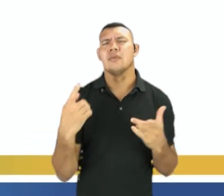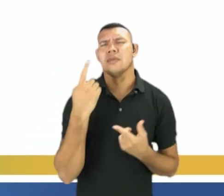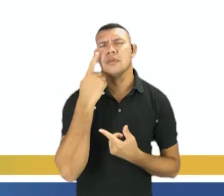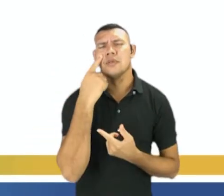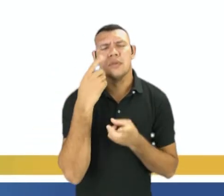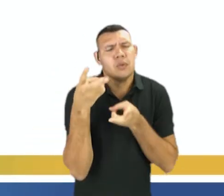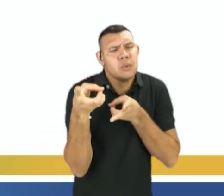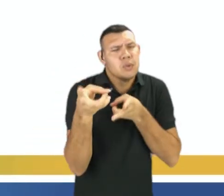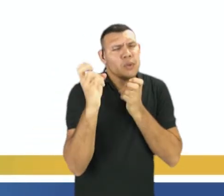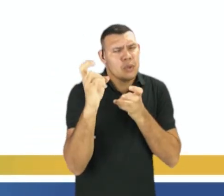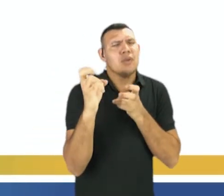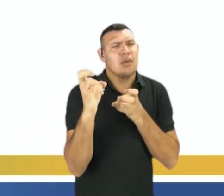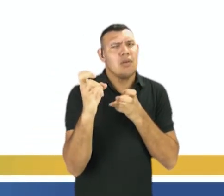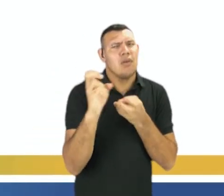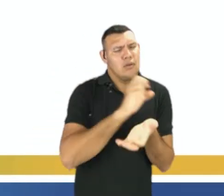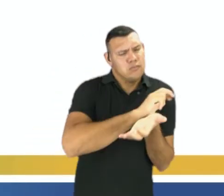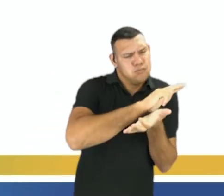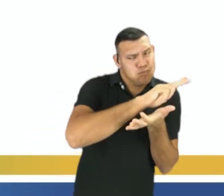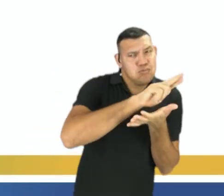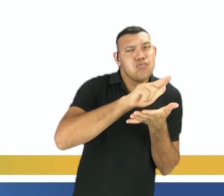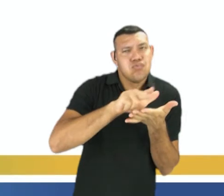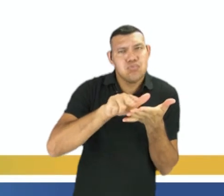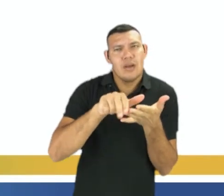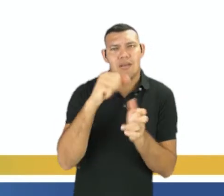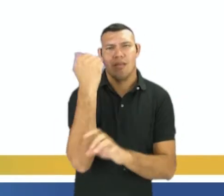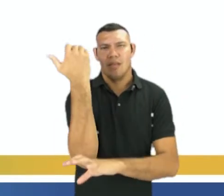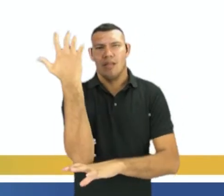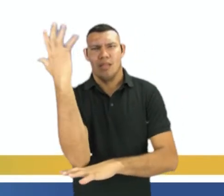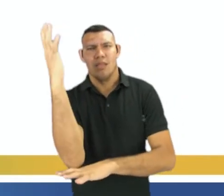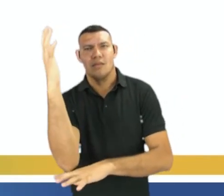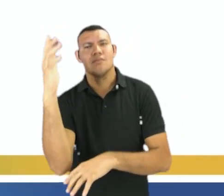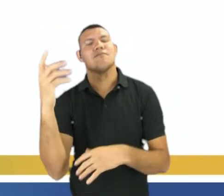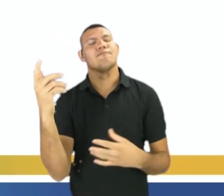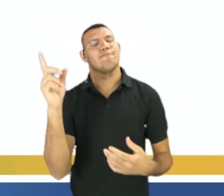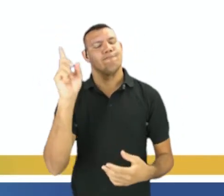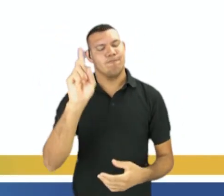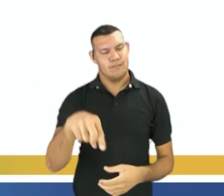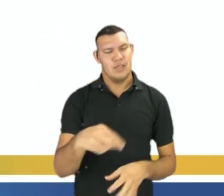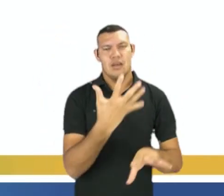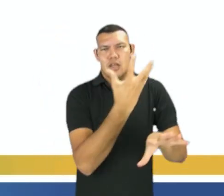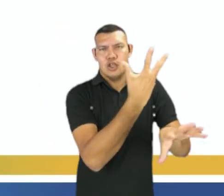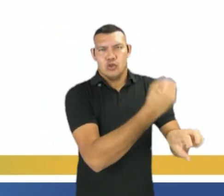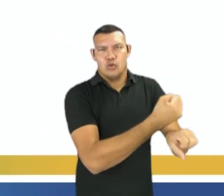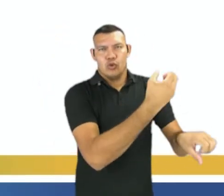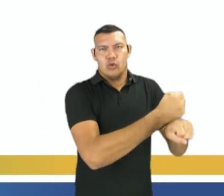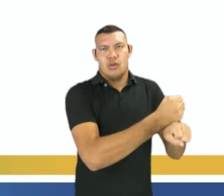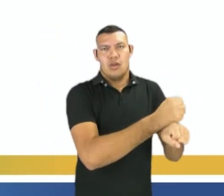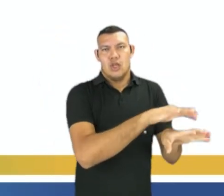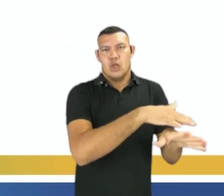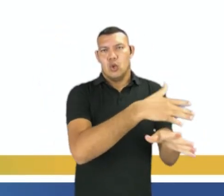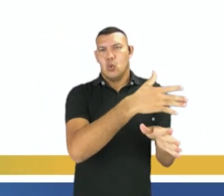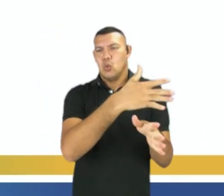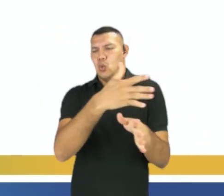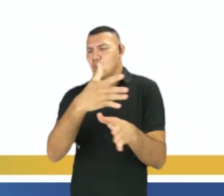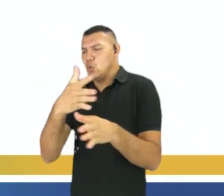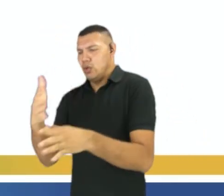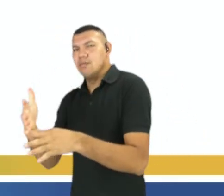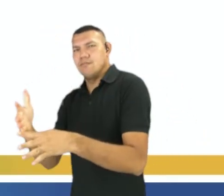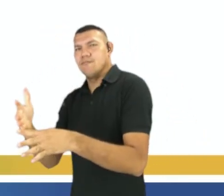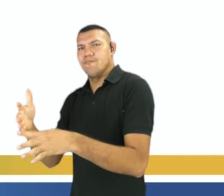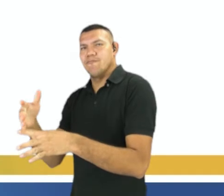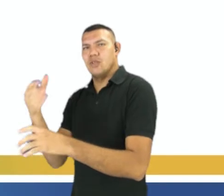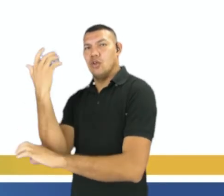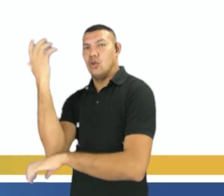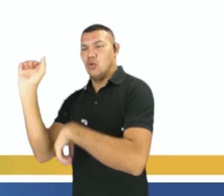pode perceber que existem diversas formações de vegetais no Brasil, não é mesmo? Né? Da Caatinga até a Mata dos Pinhais, também encontramos